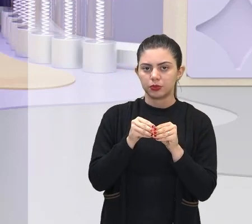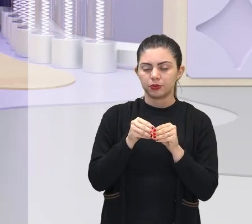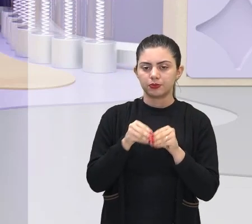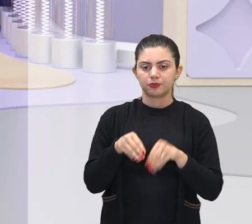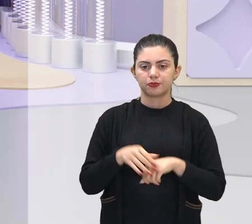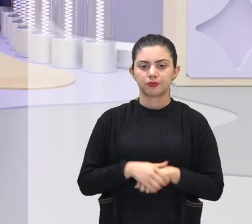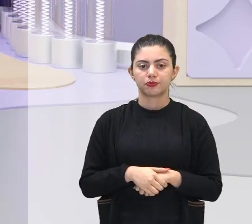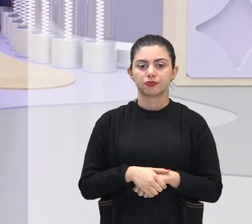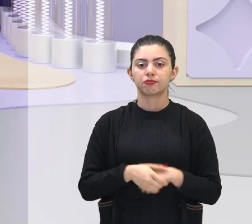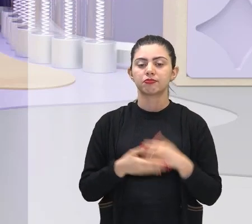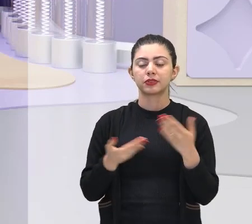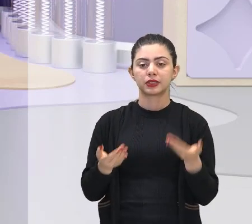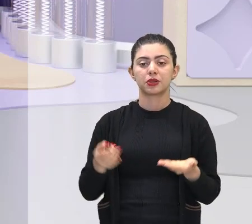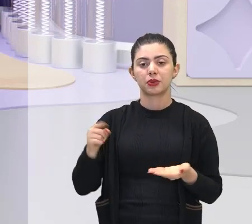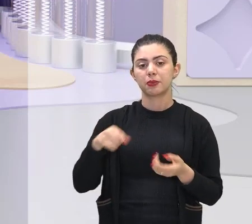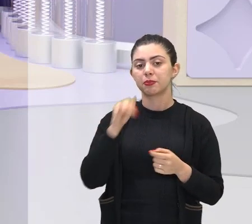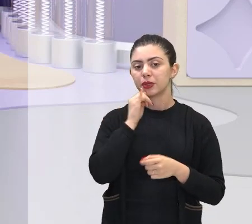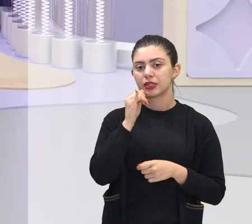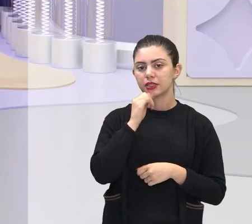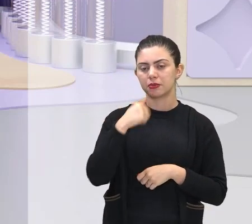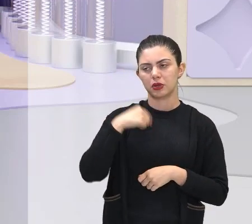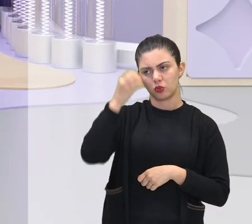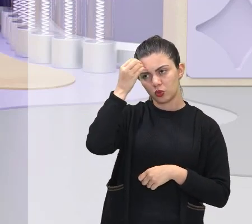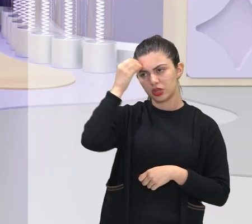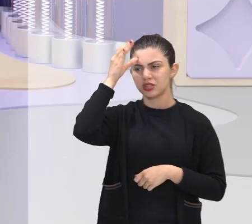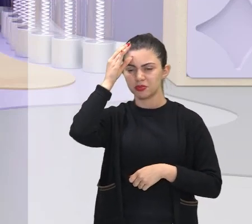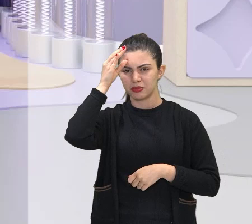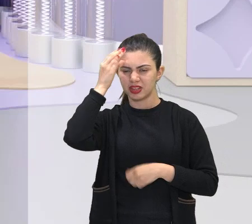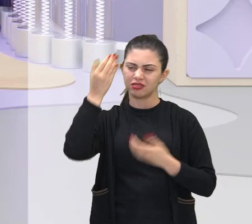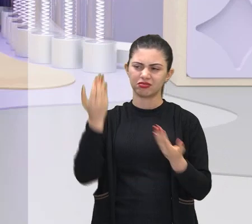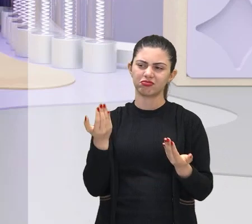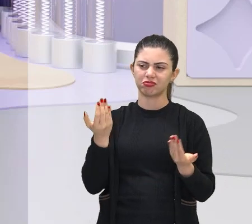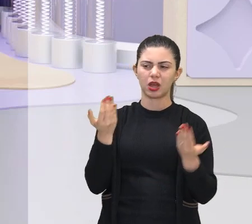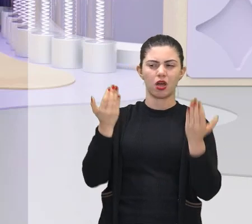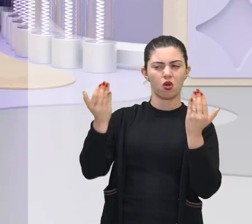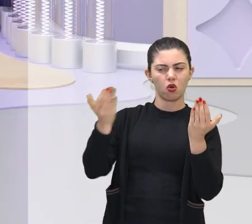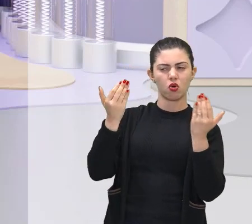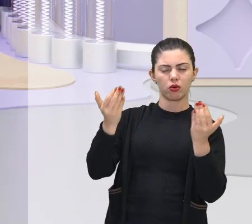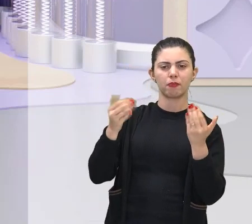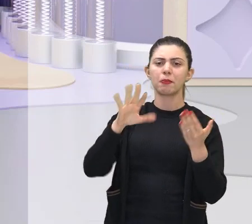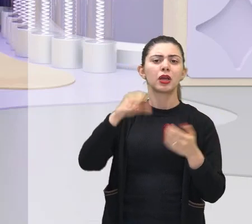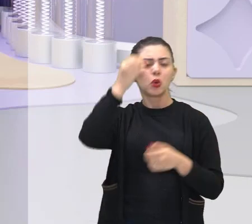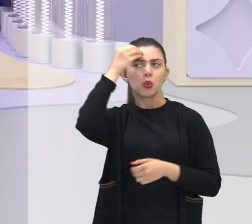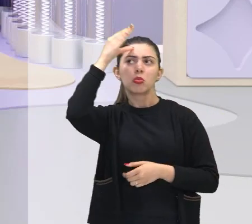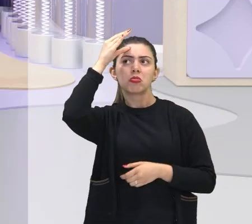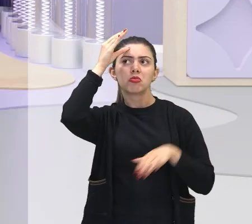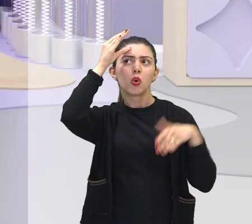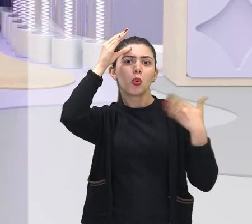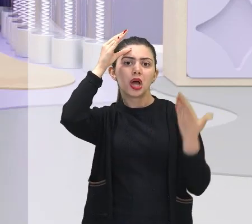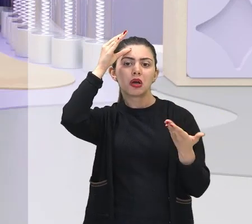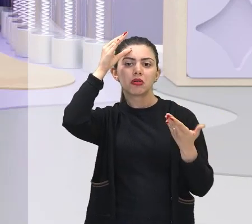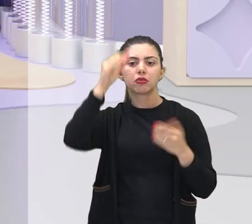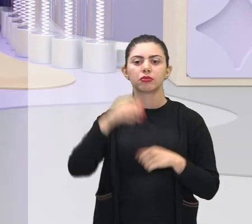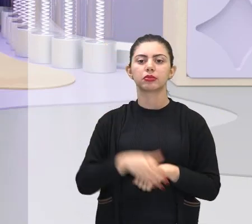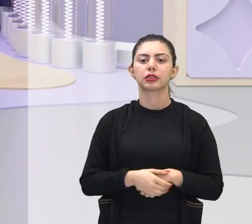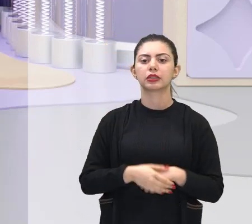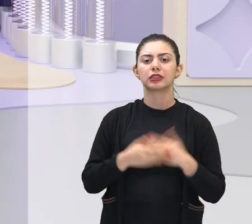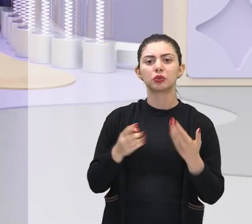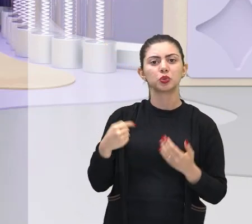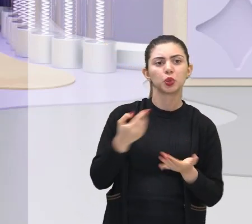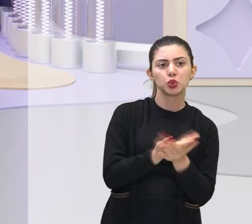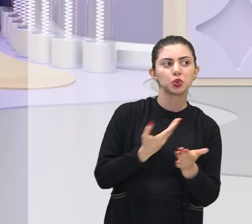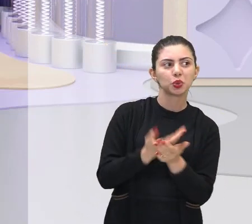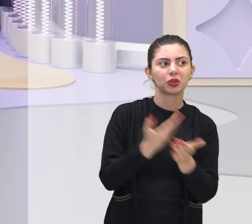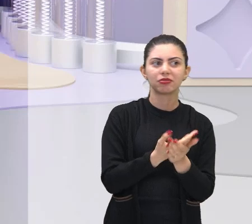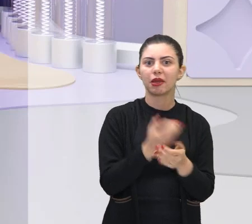o agnosticismo seria a negação de um conhecimento. Qual conhecimento, professor? Meu Deus, quer dizer que a gente não tem que estudar?